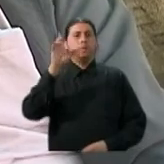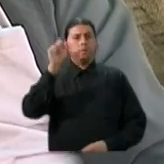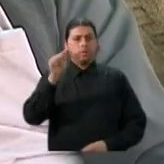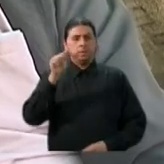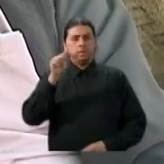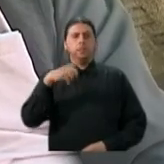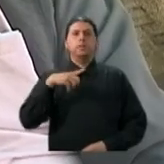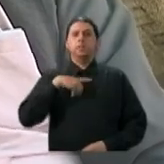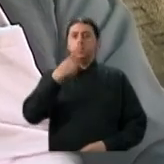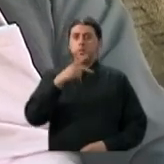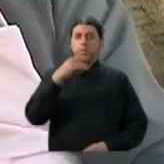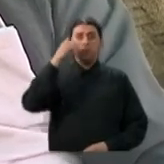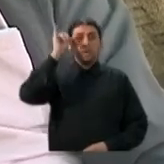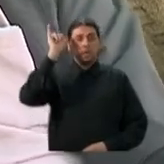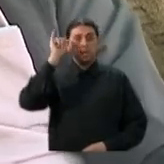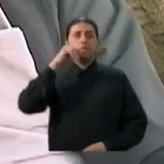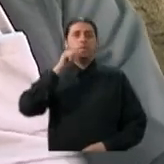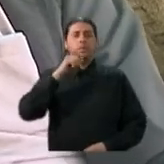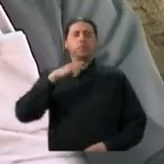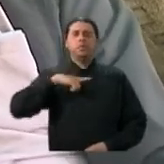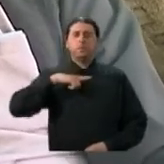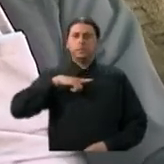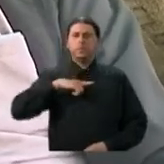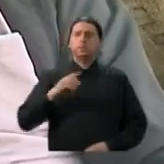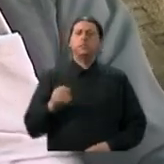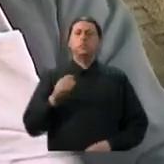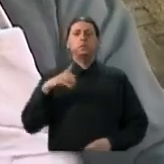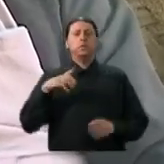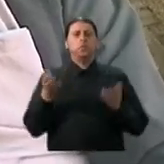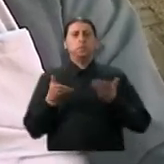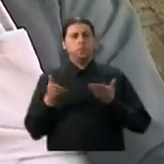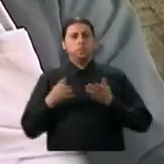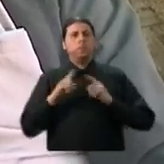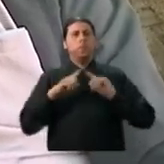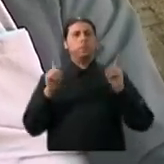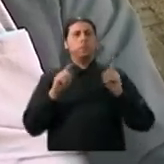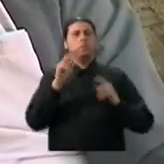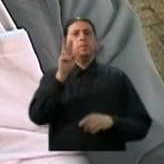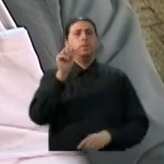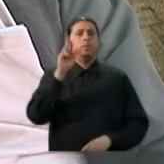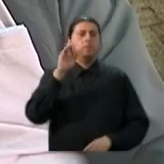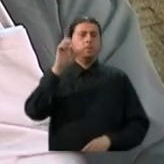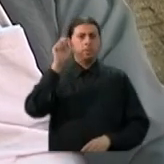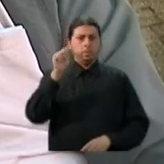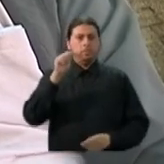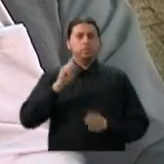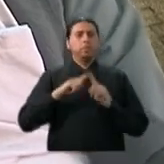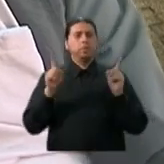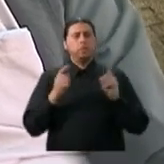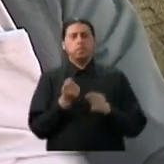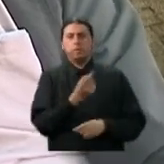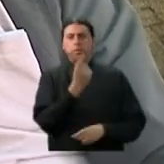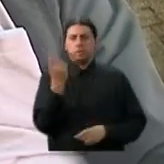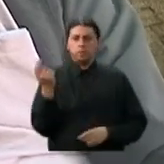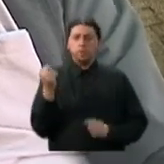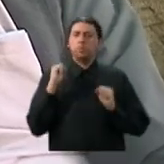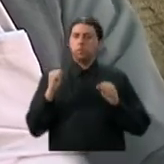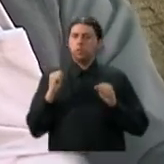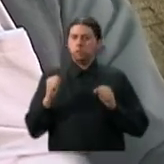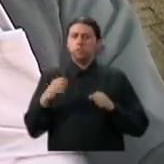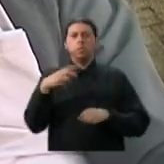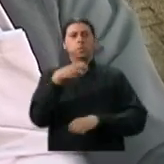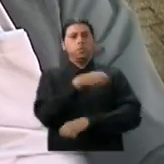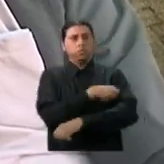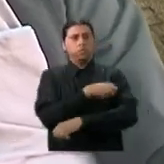humanos é benigna, mas dá imunidade cruzada contra a varíola. Então, quem podia obter pústulas, não é,